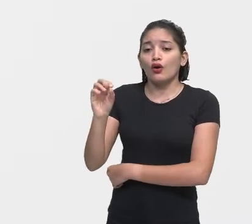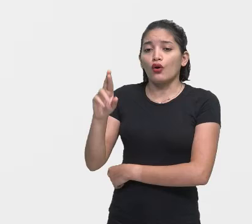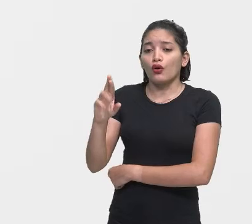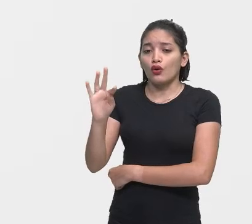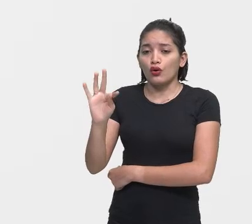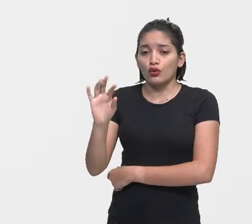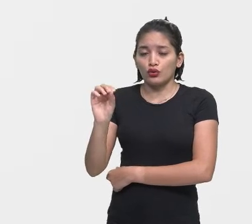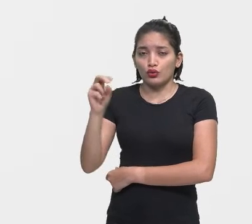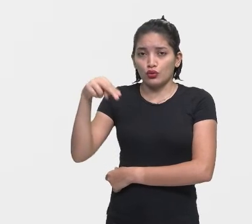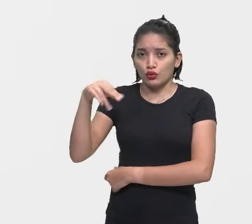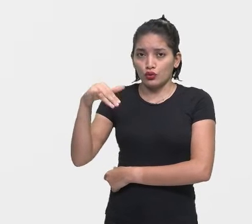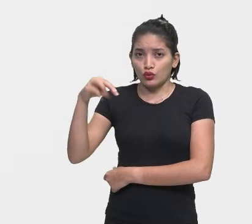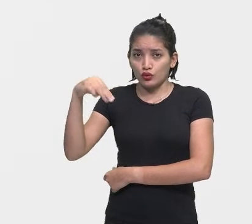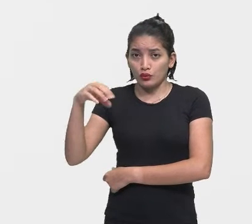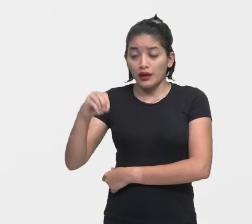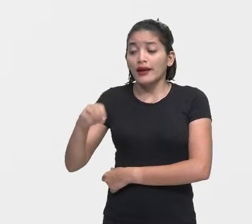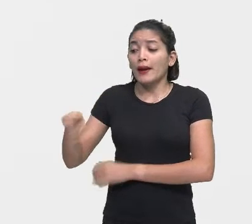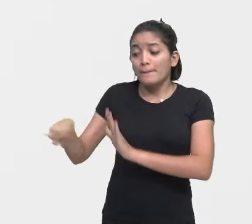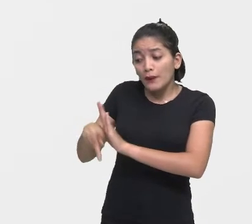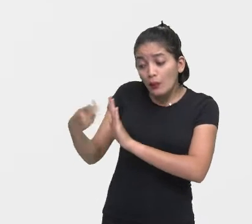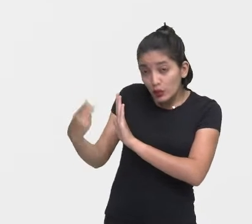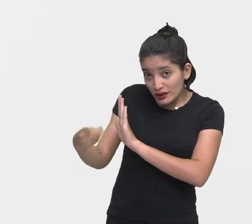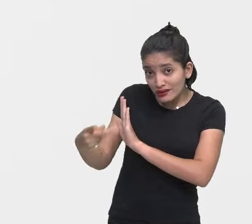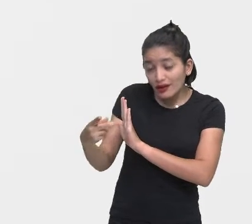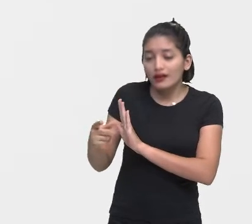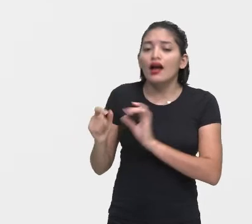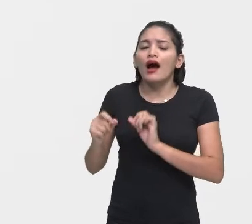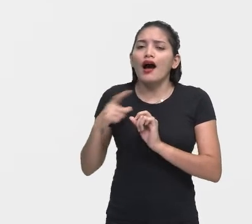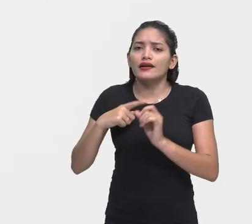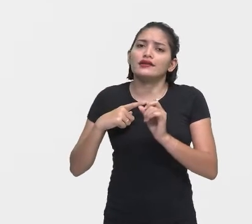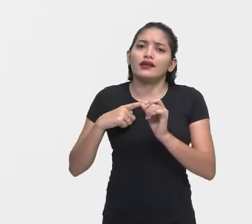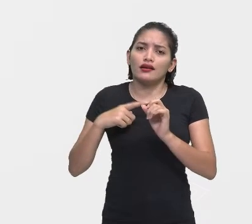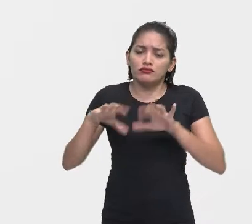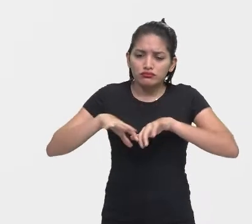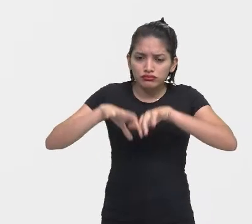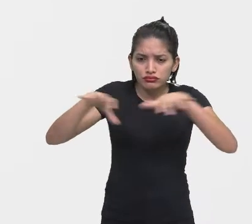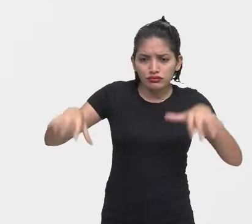ortônimo, a produção dele mesmo. E ela vai se dividir em